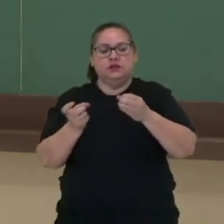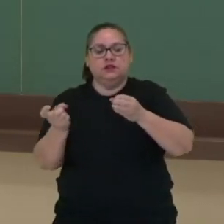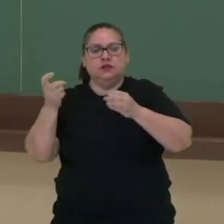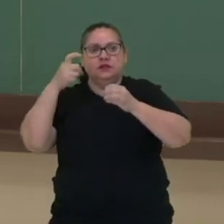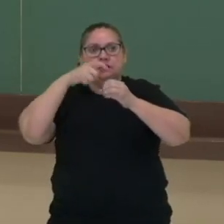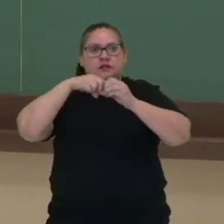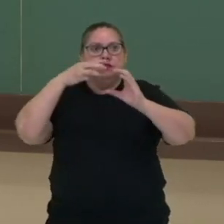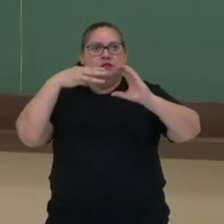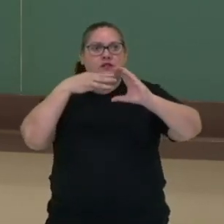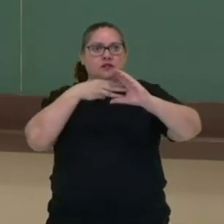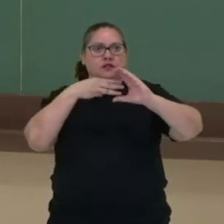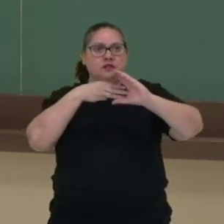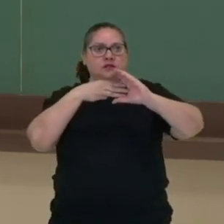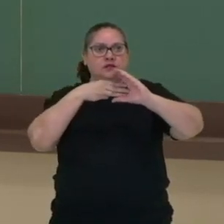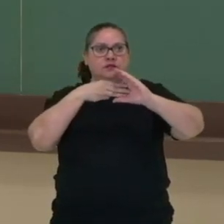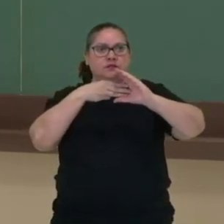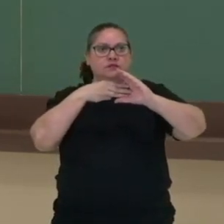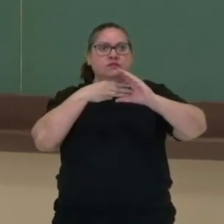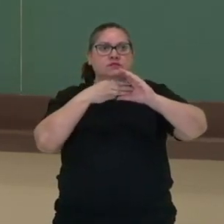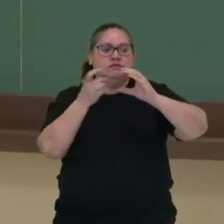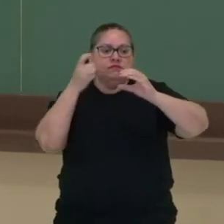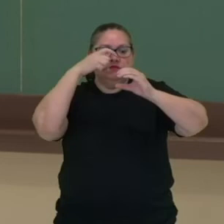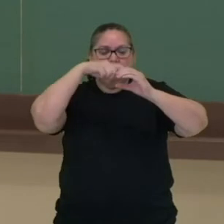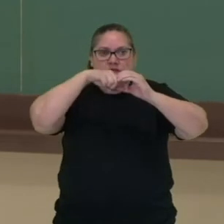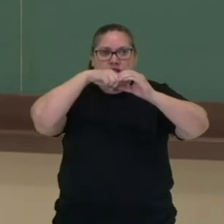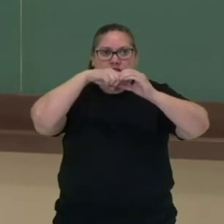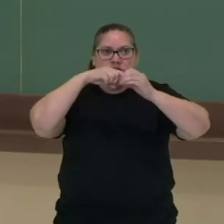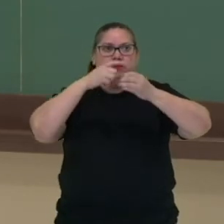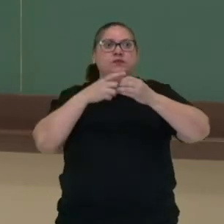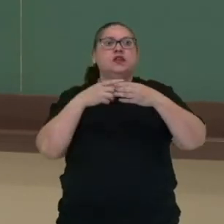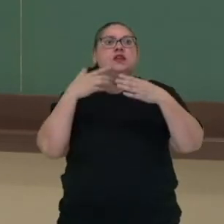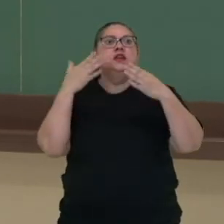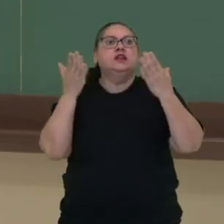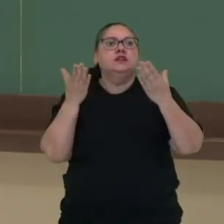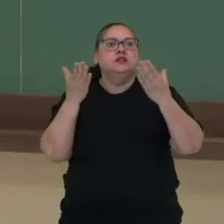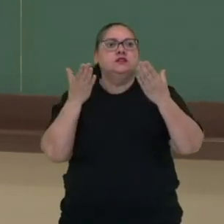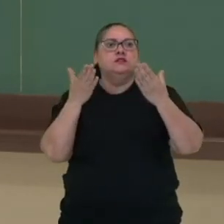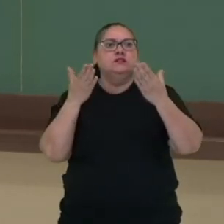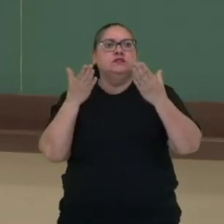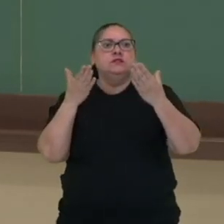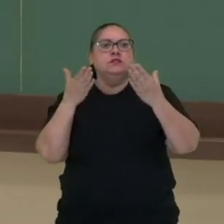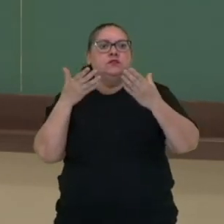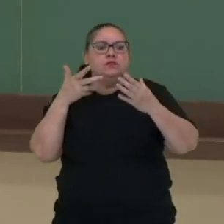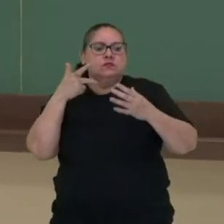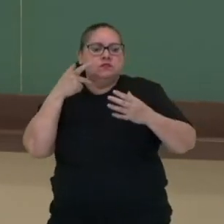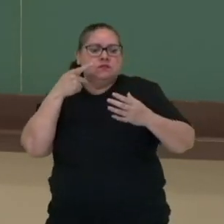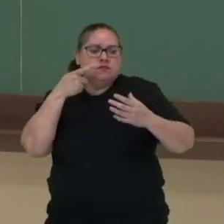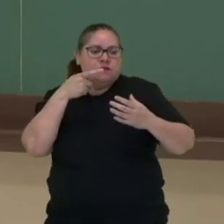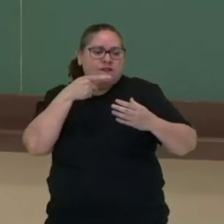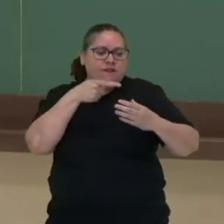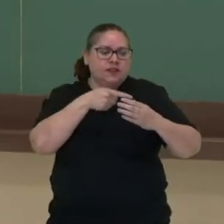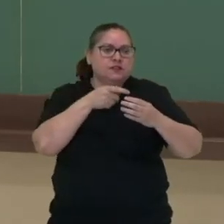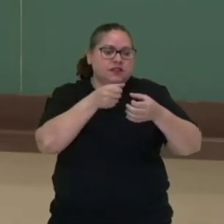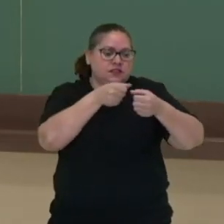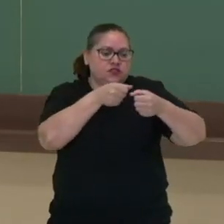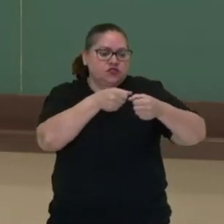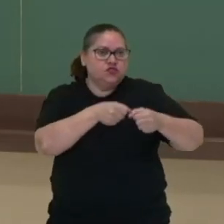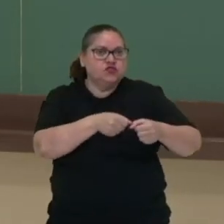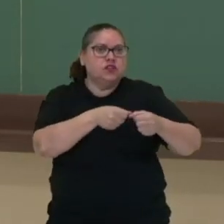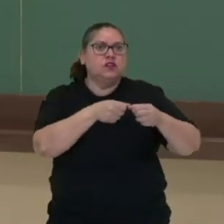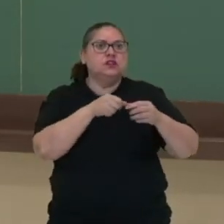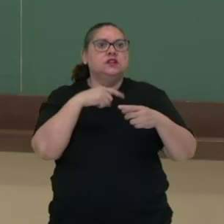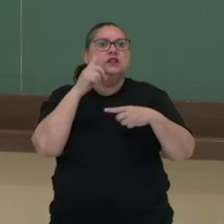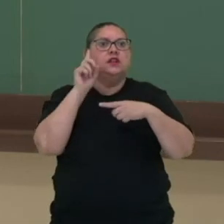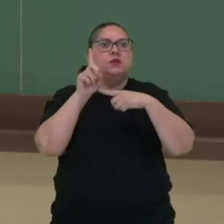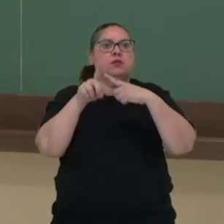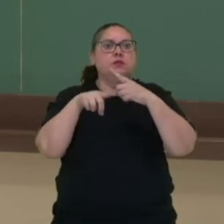na membrana plasmática desta célula, aí ele vai injetar o material genético,